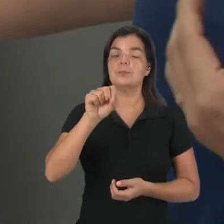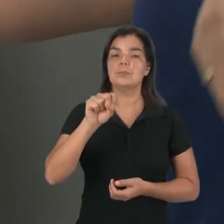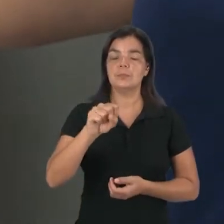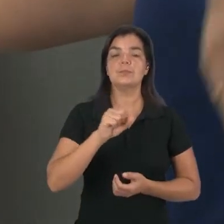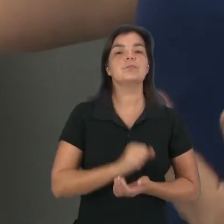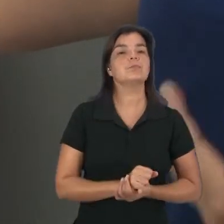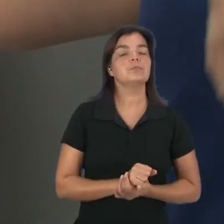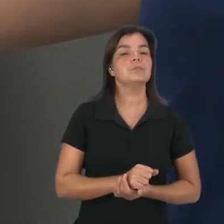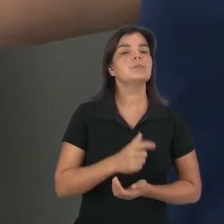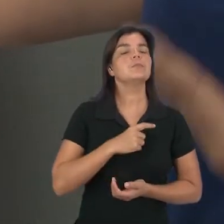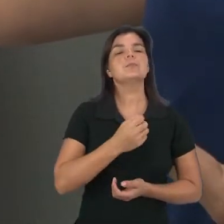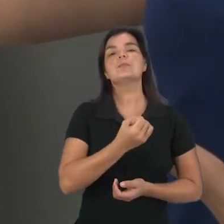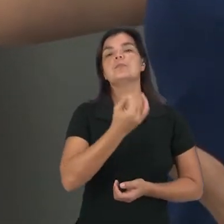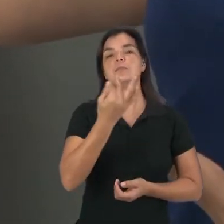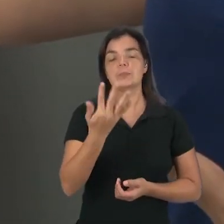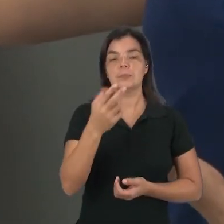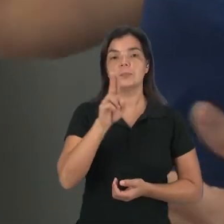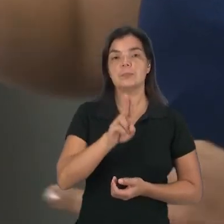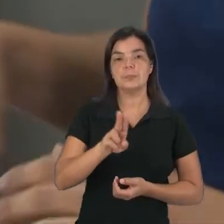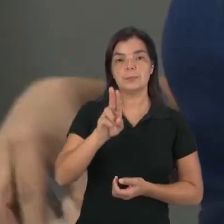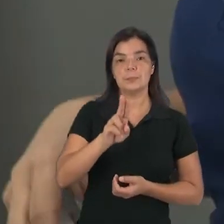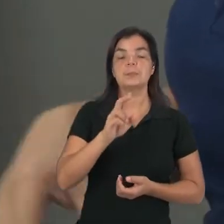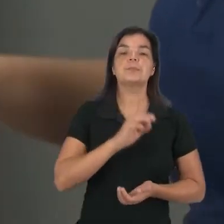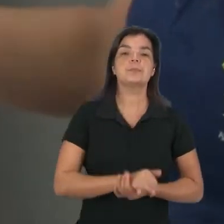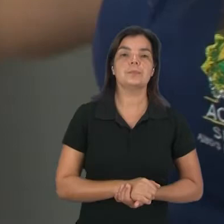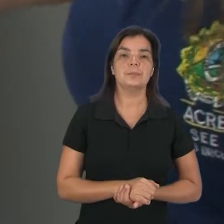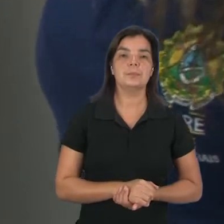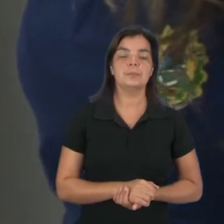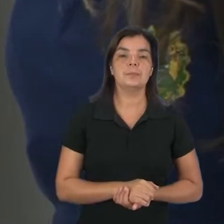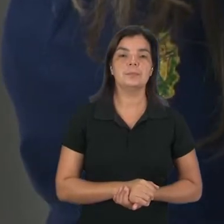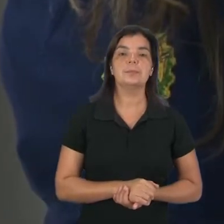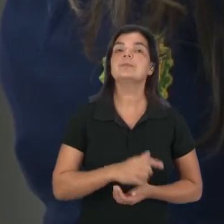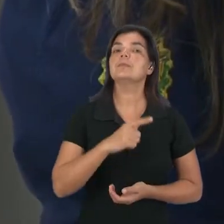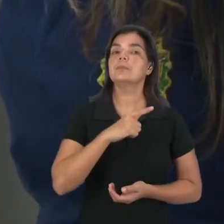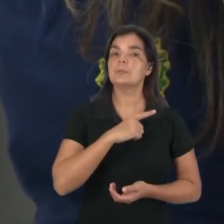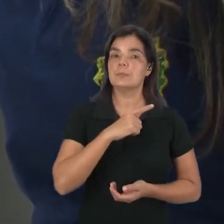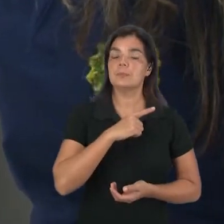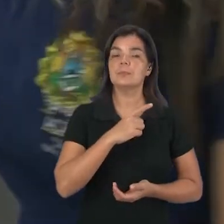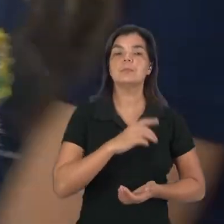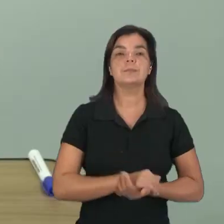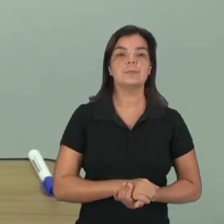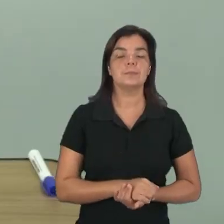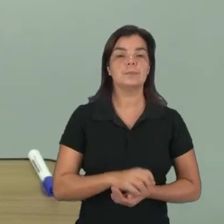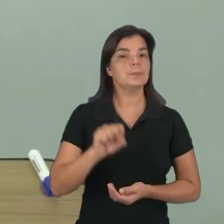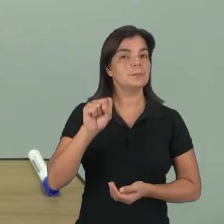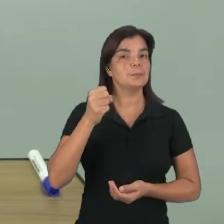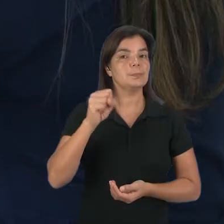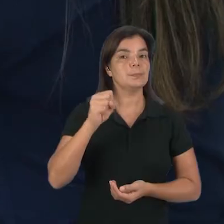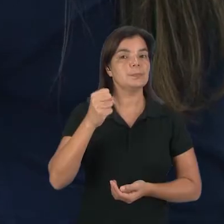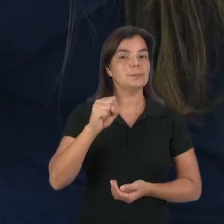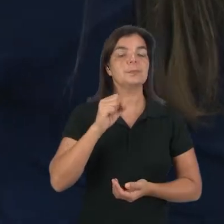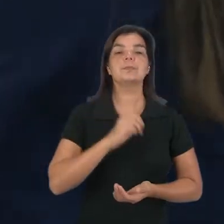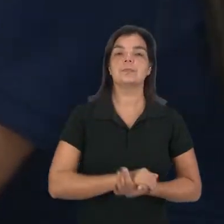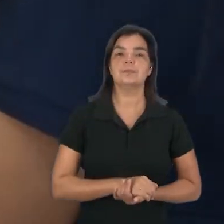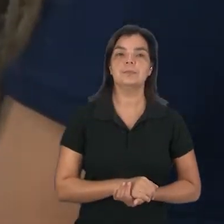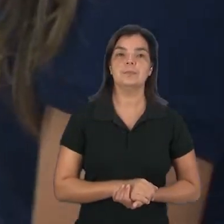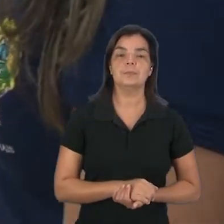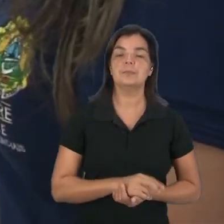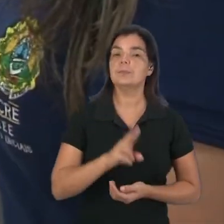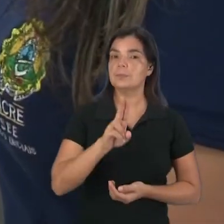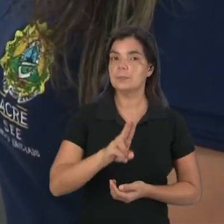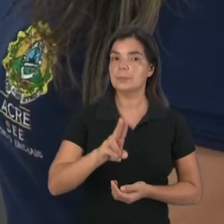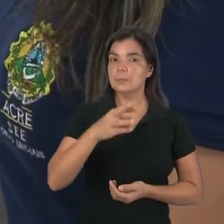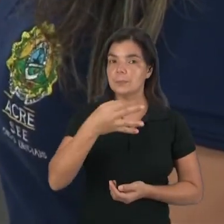958, ele possui quantas unidades? Ele possui 8